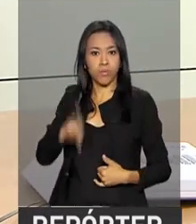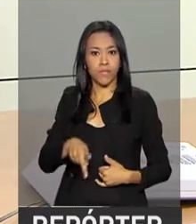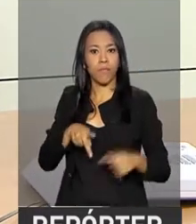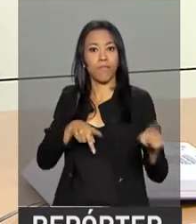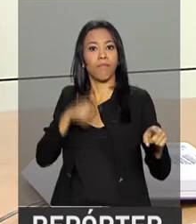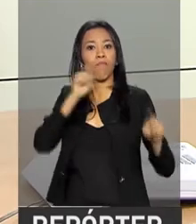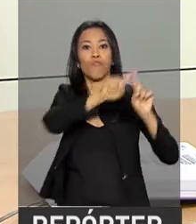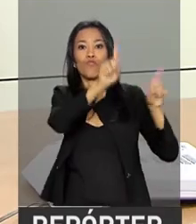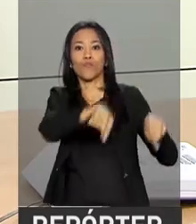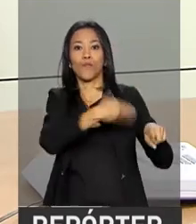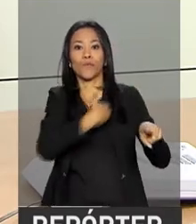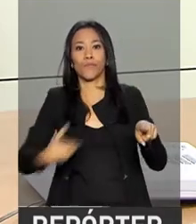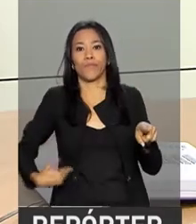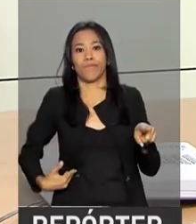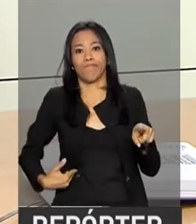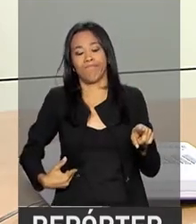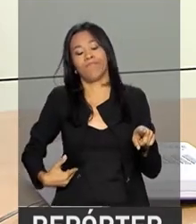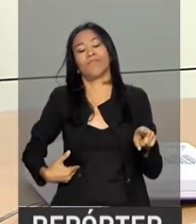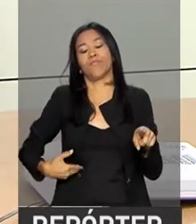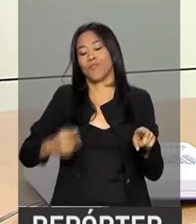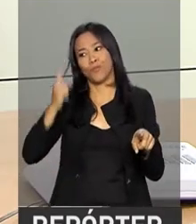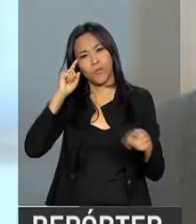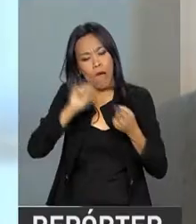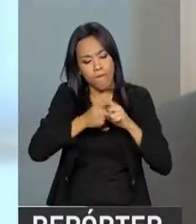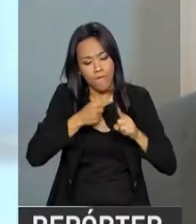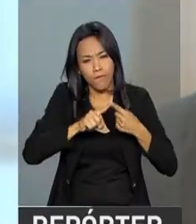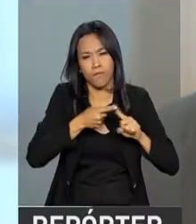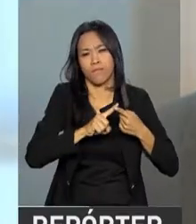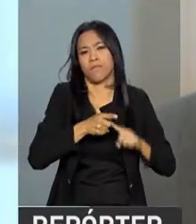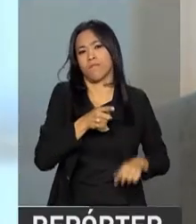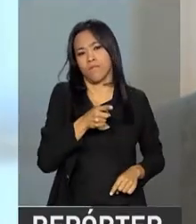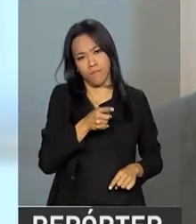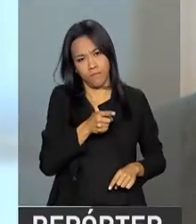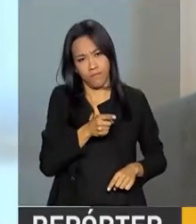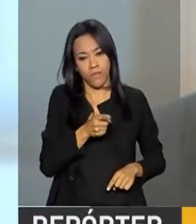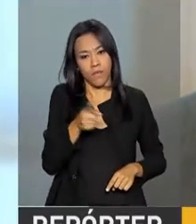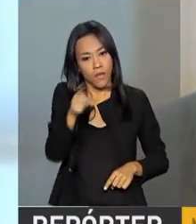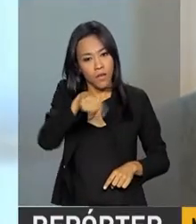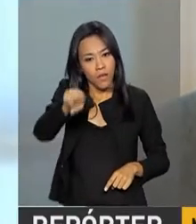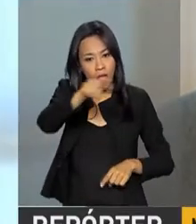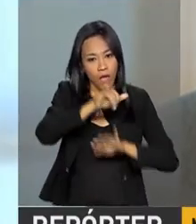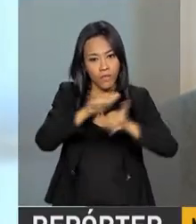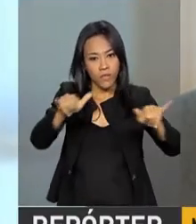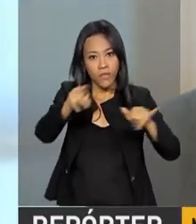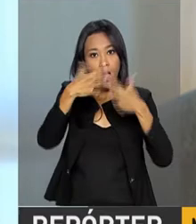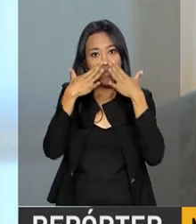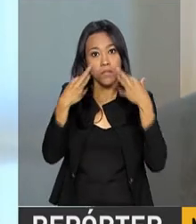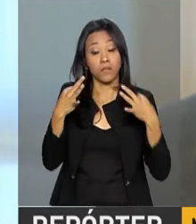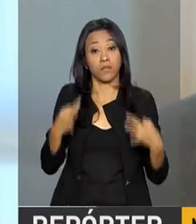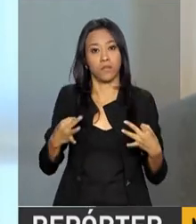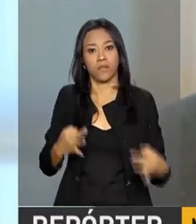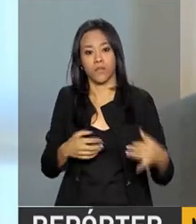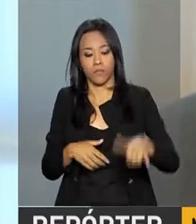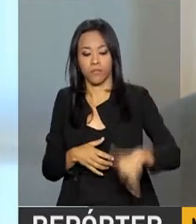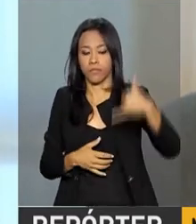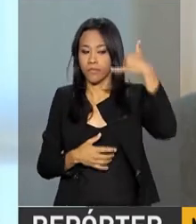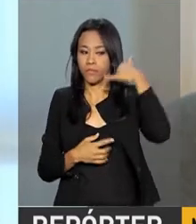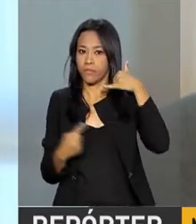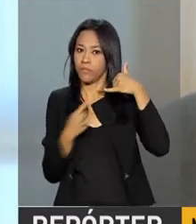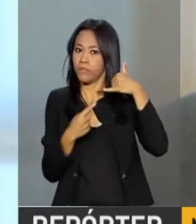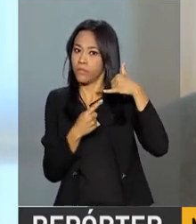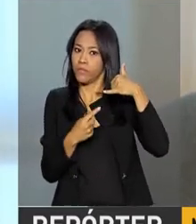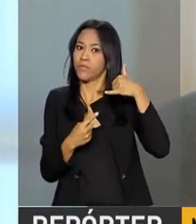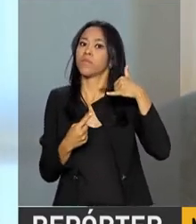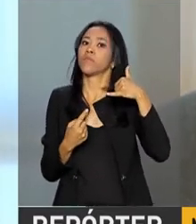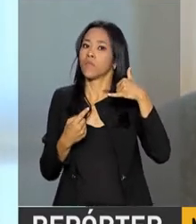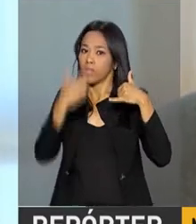funcionários públicos tudo bem pensado eles têm que ficar muito atentos a ligações que eles possam vir